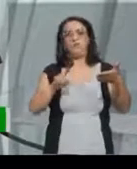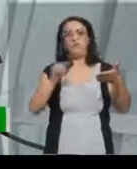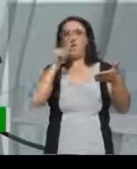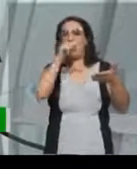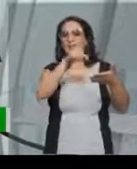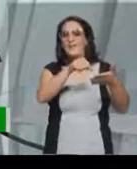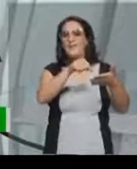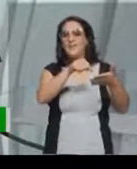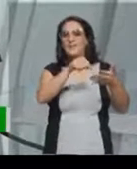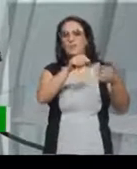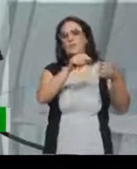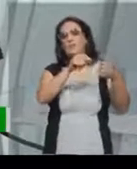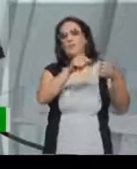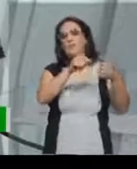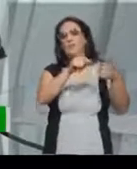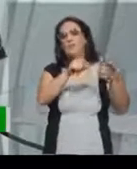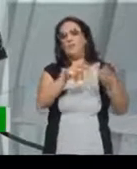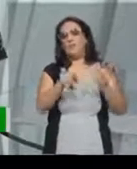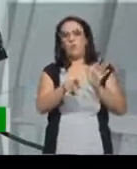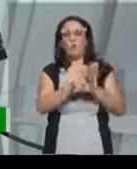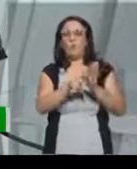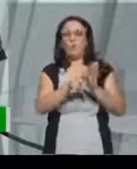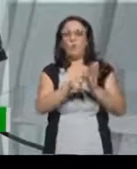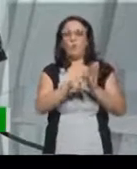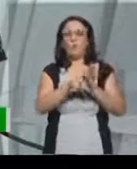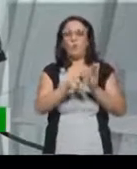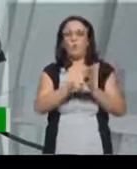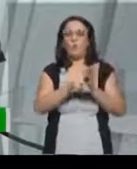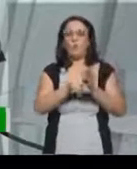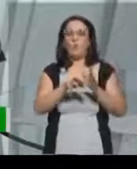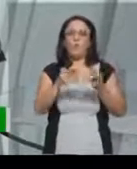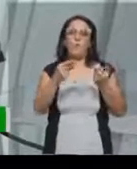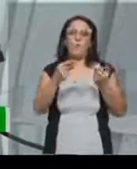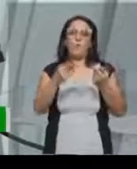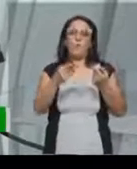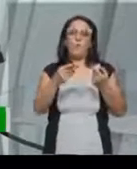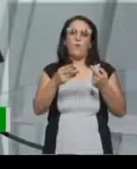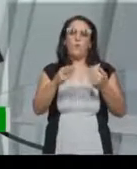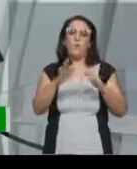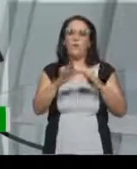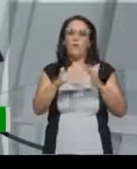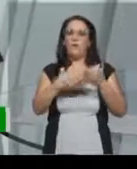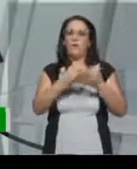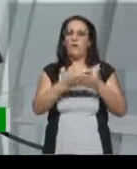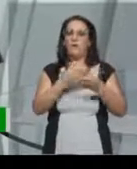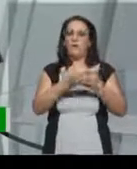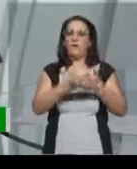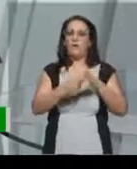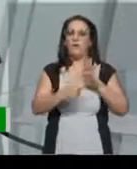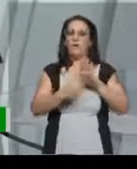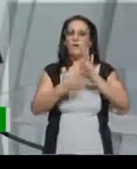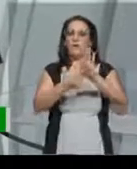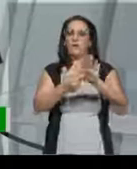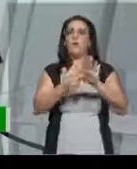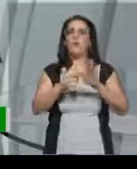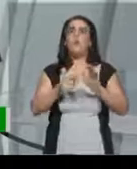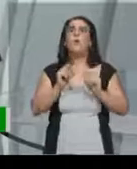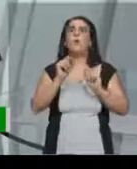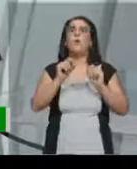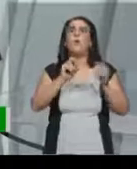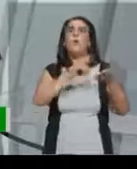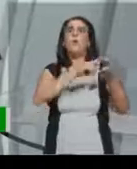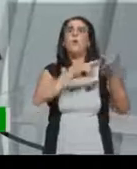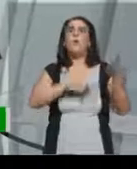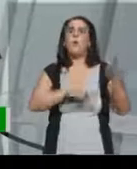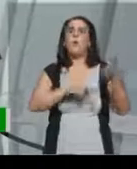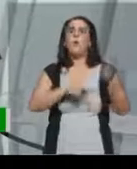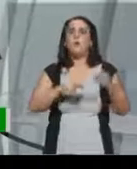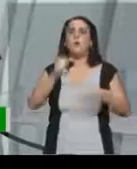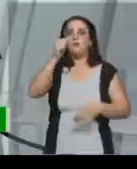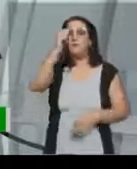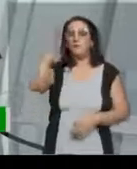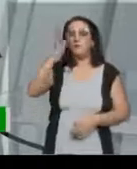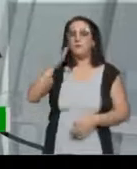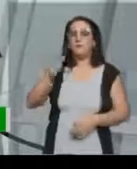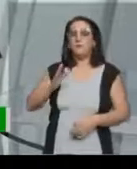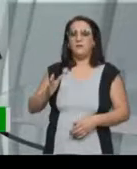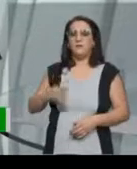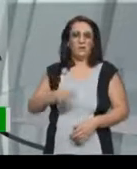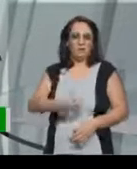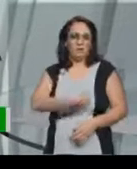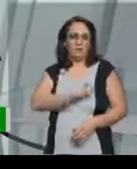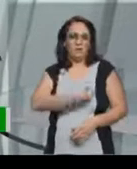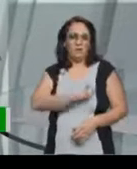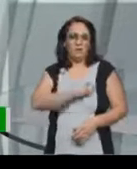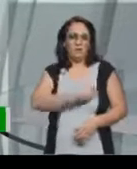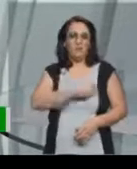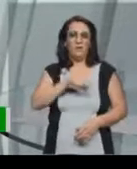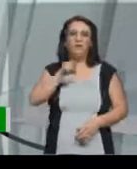naquele contexto, como eu trouxe na nossa aula, eu trouxe um relato de uma brasileira que vive em Moçambique. Então, ela